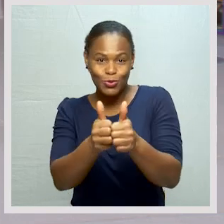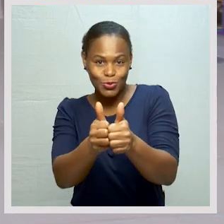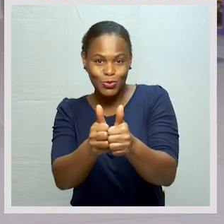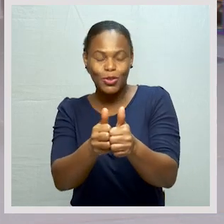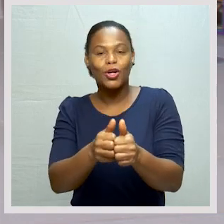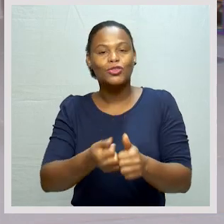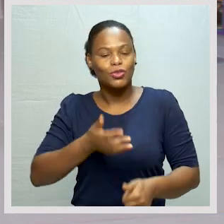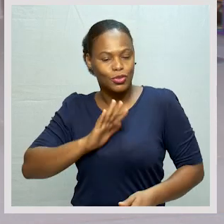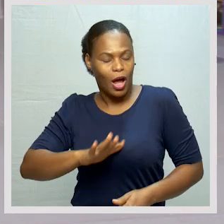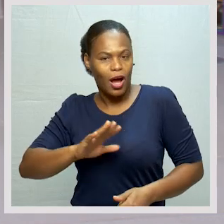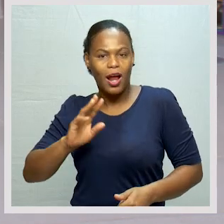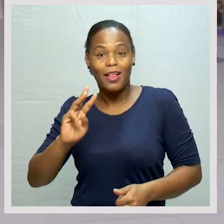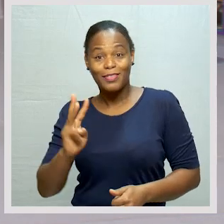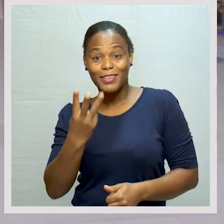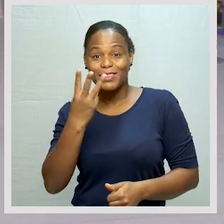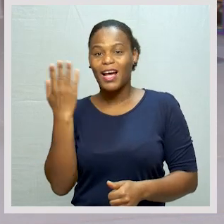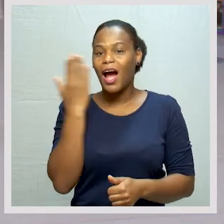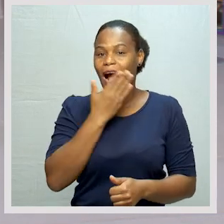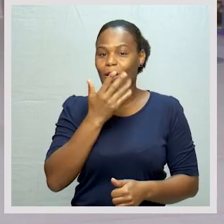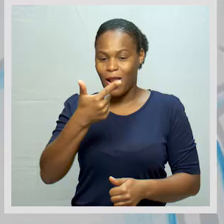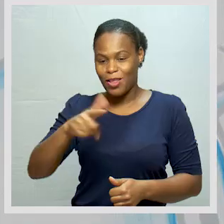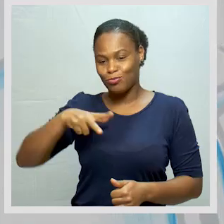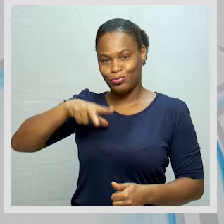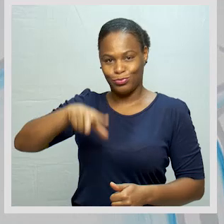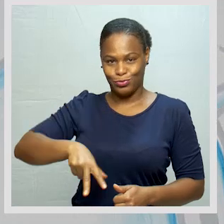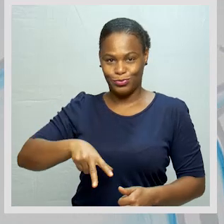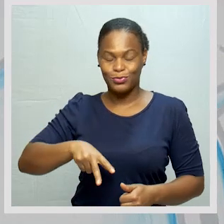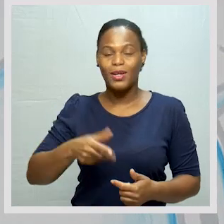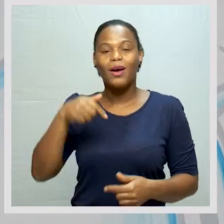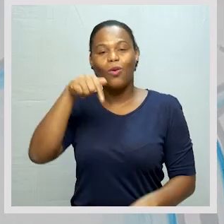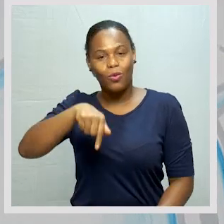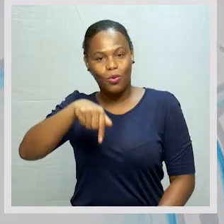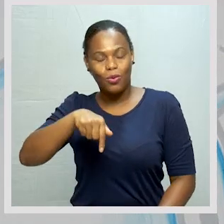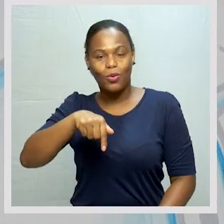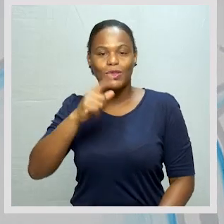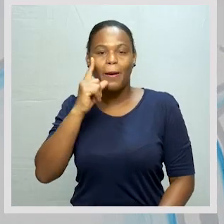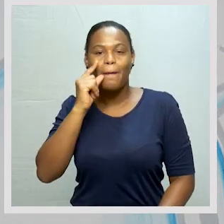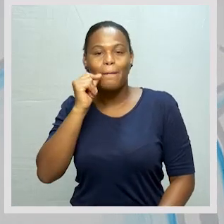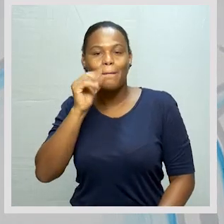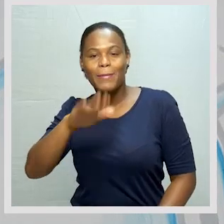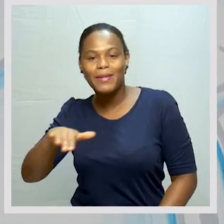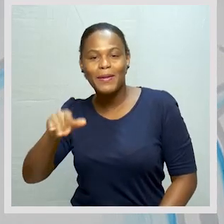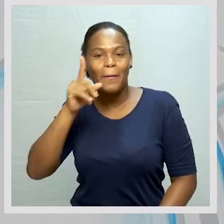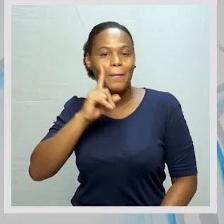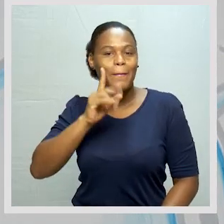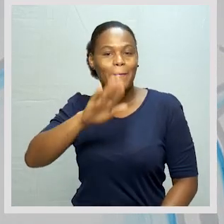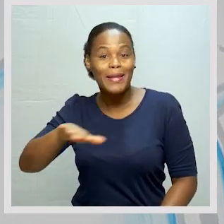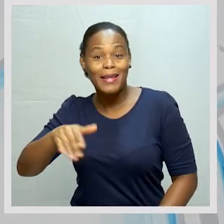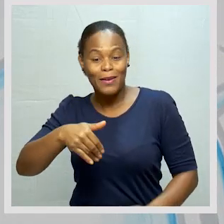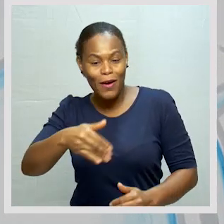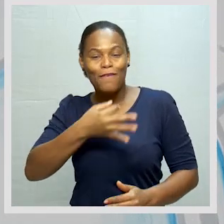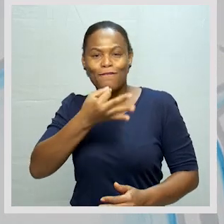Juntos, estamos na nossa terceira aula de língua portuguesa. Hoje, meninos e meninas,